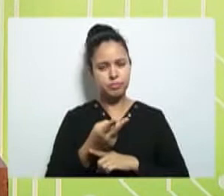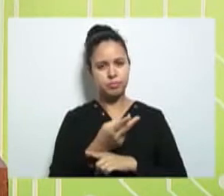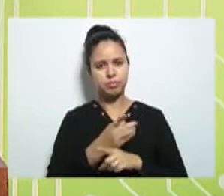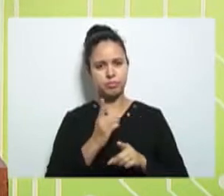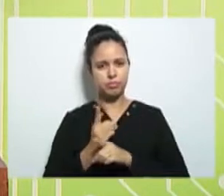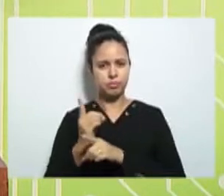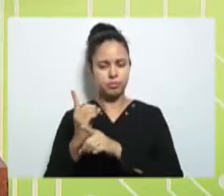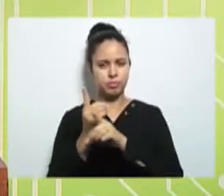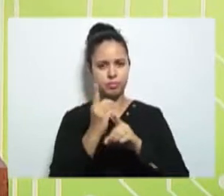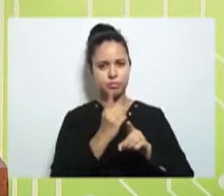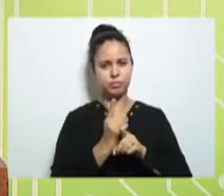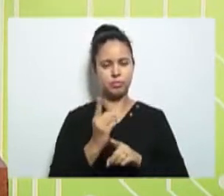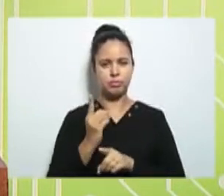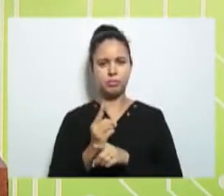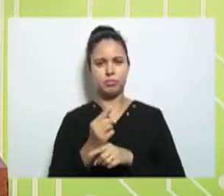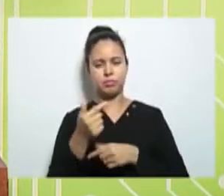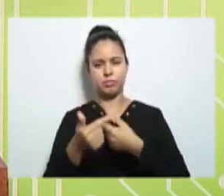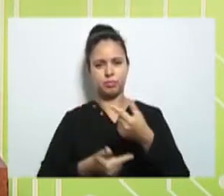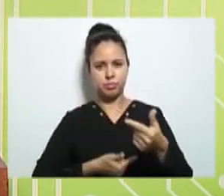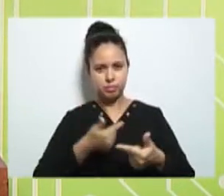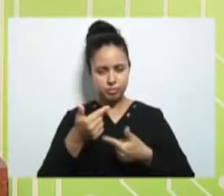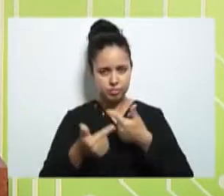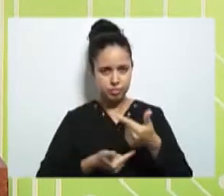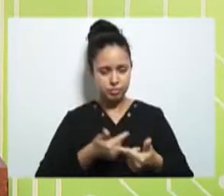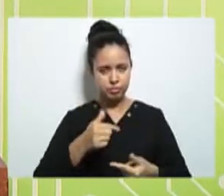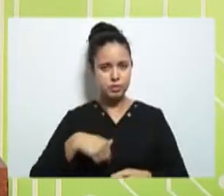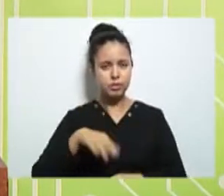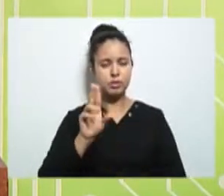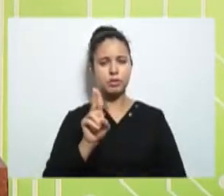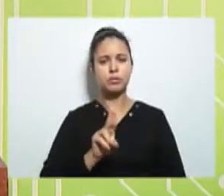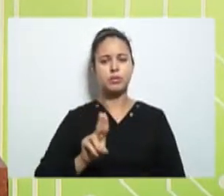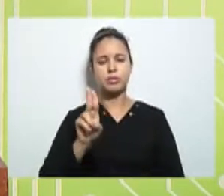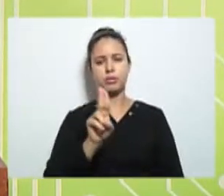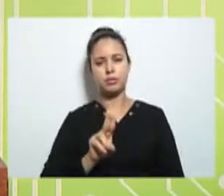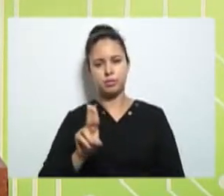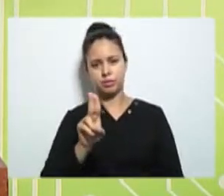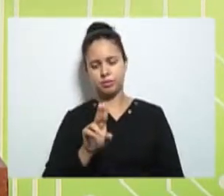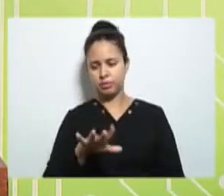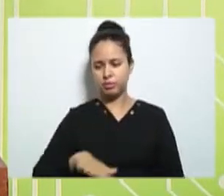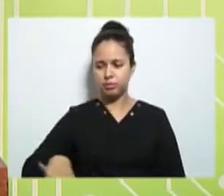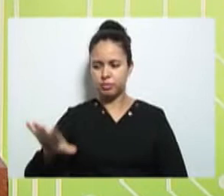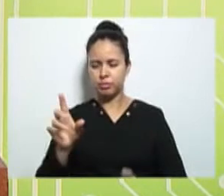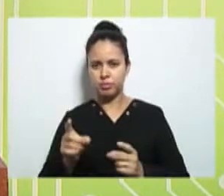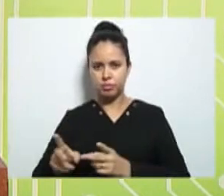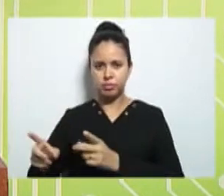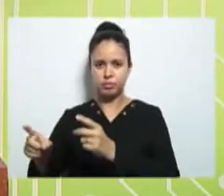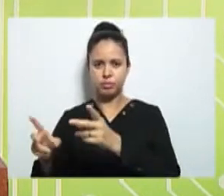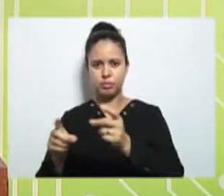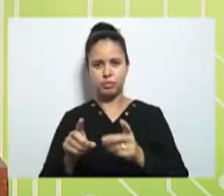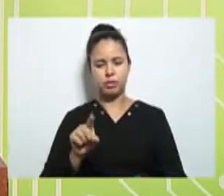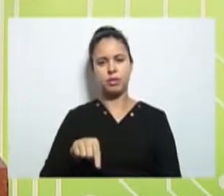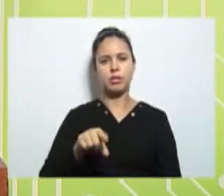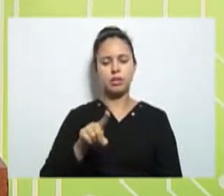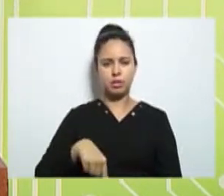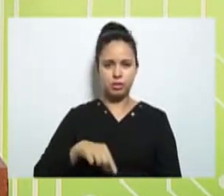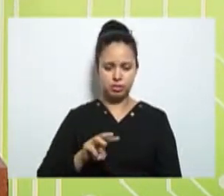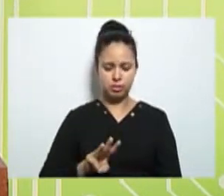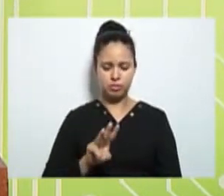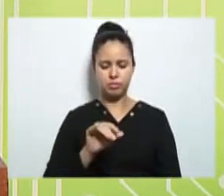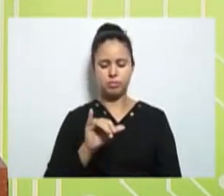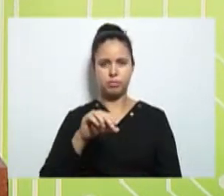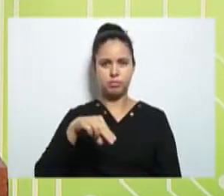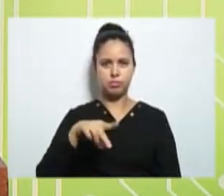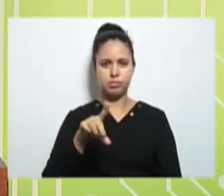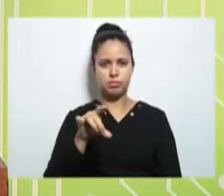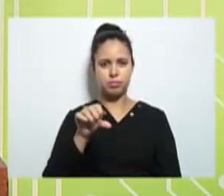é isso? E aí ele trabalha, gente, o mais utilizado hoje em dia, questões comerciais, é o sistema Windows, que é o que a gente vai estar passando para vocês